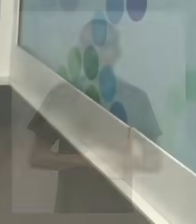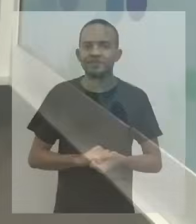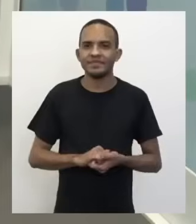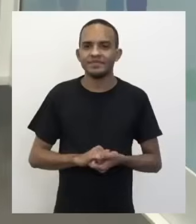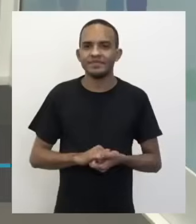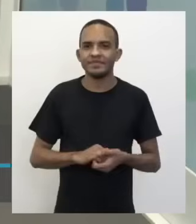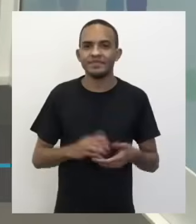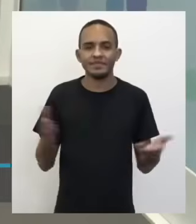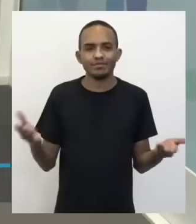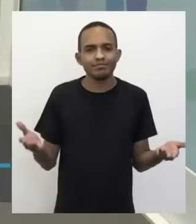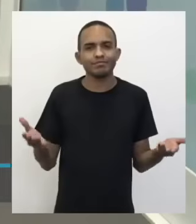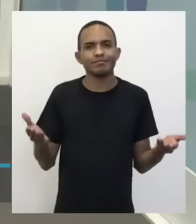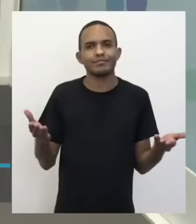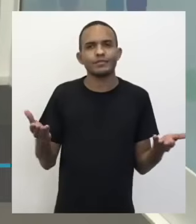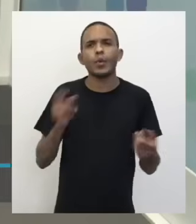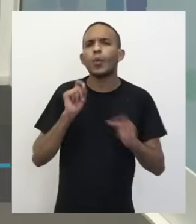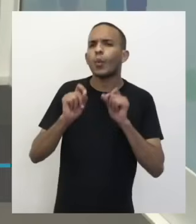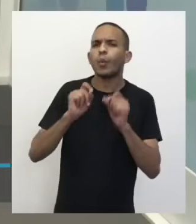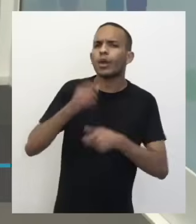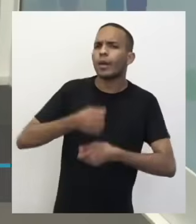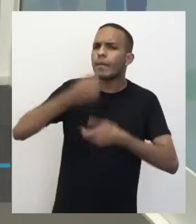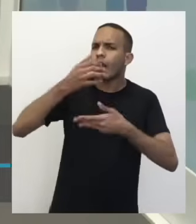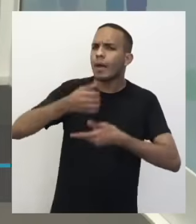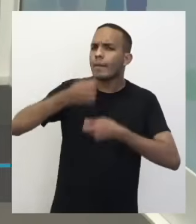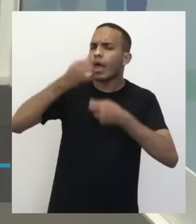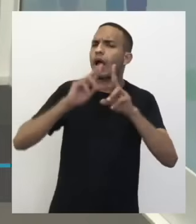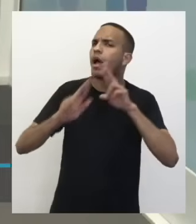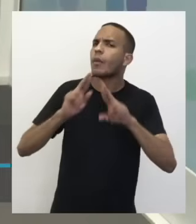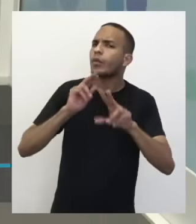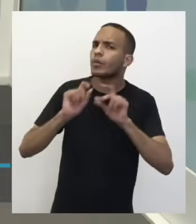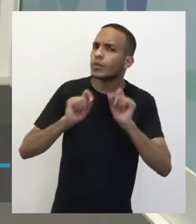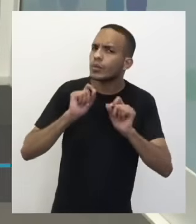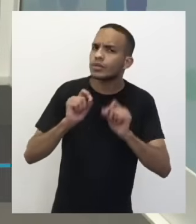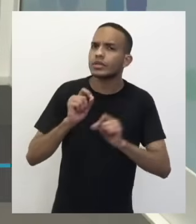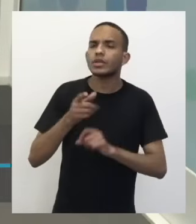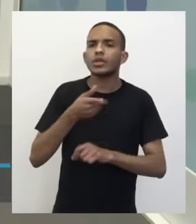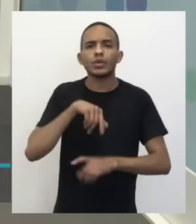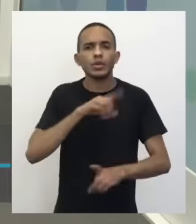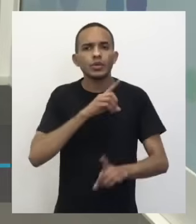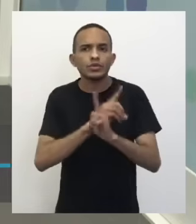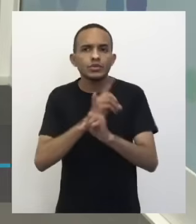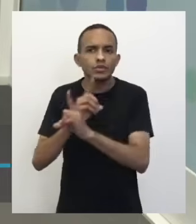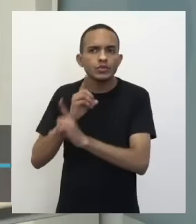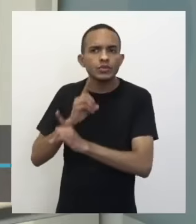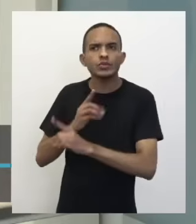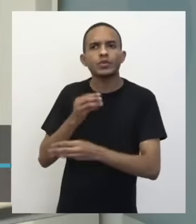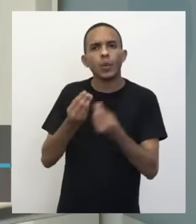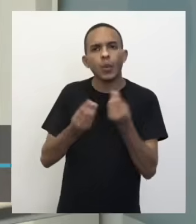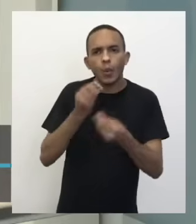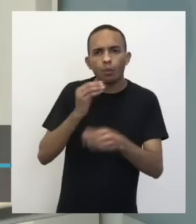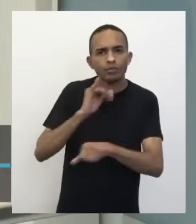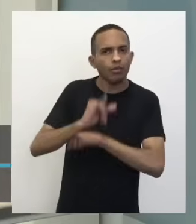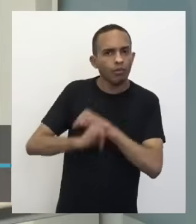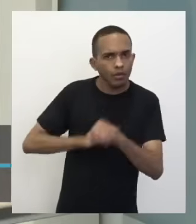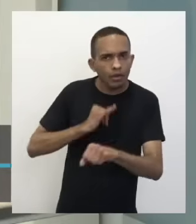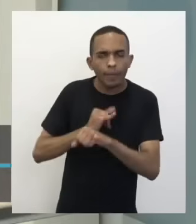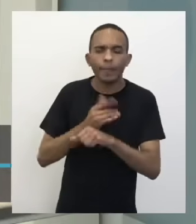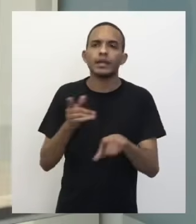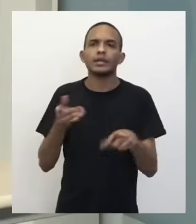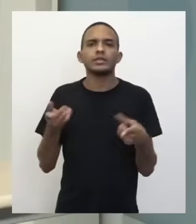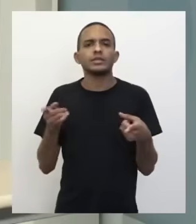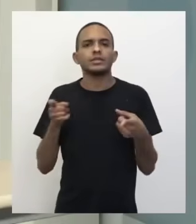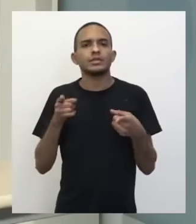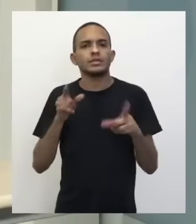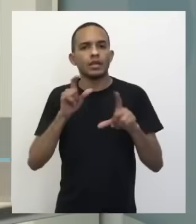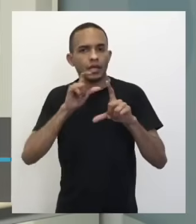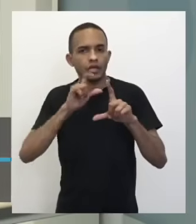E a ideia? O que eles estão colocando? Lá. Eles estão colocando que a gente encontra na internet, as